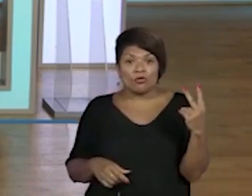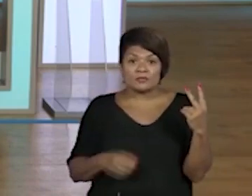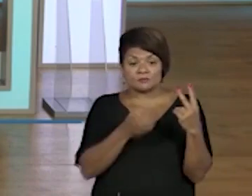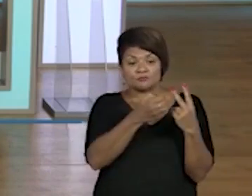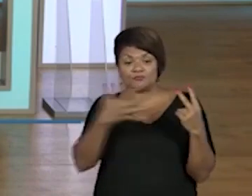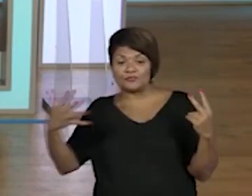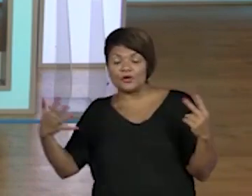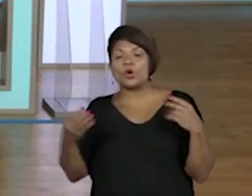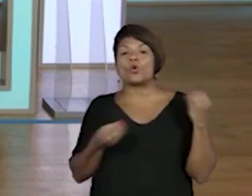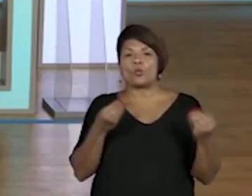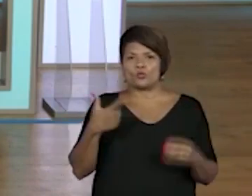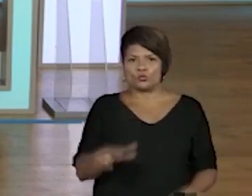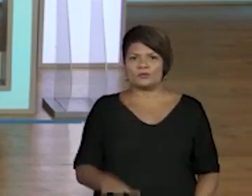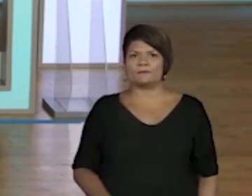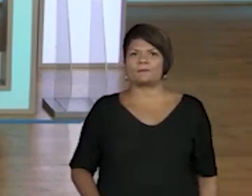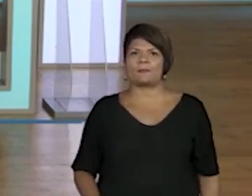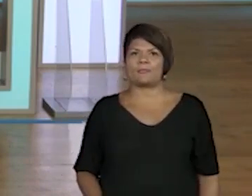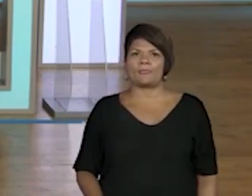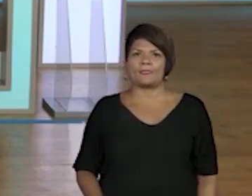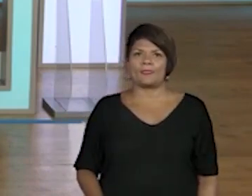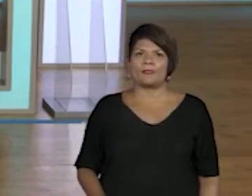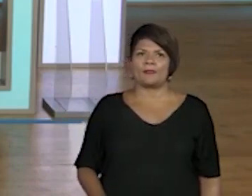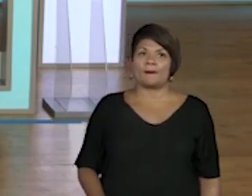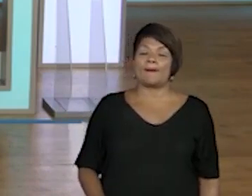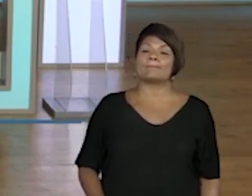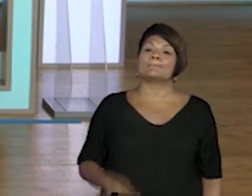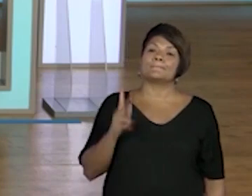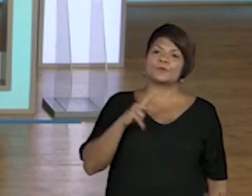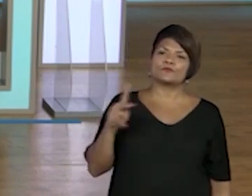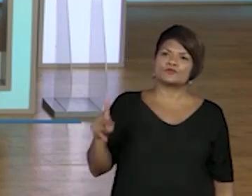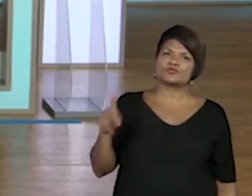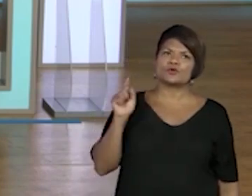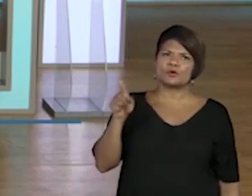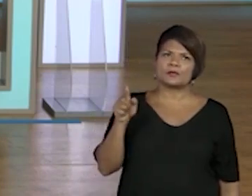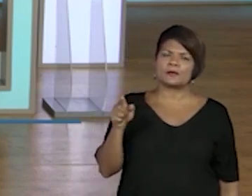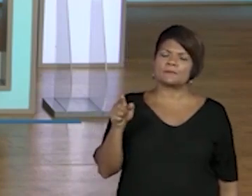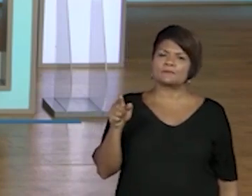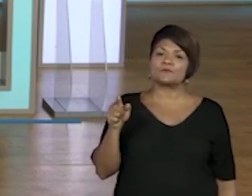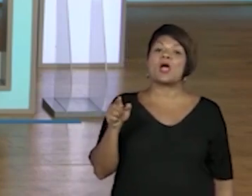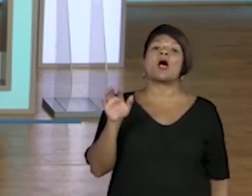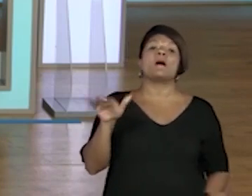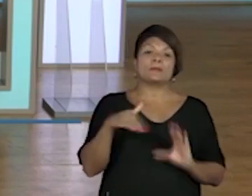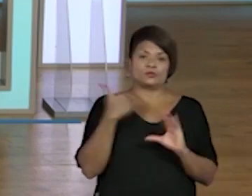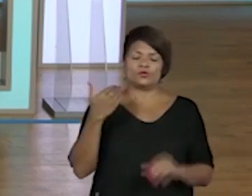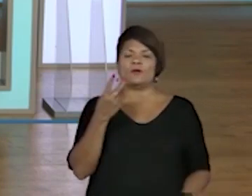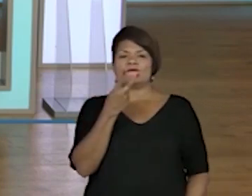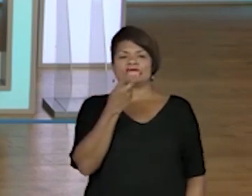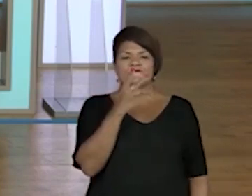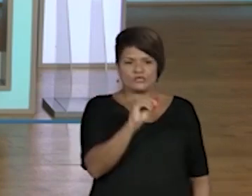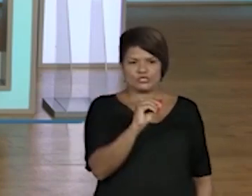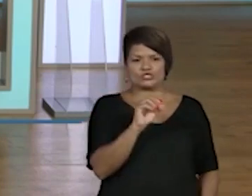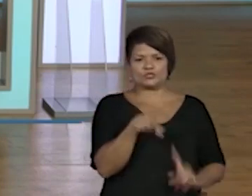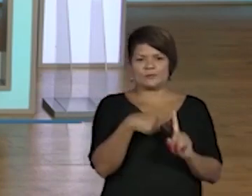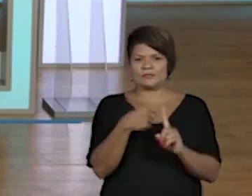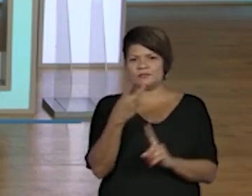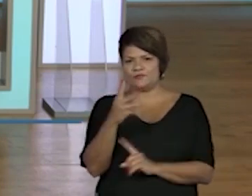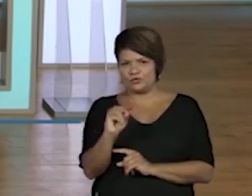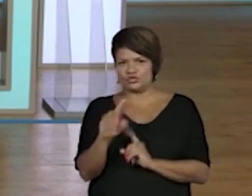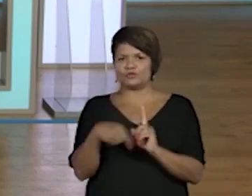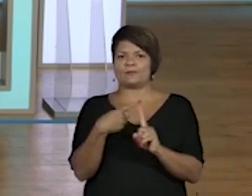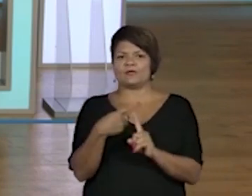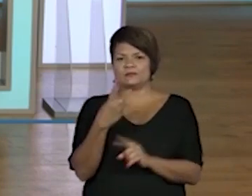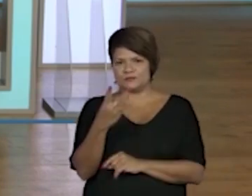72. Maísa já mandou uma. Já? O que, que ela Sim, colocou ela mandou lá? 20, mais 20, mais